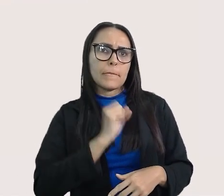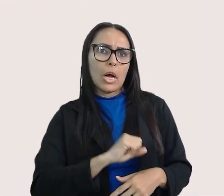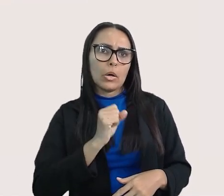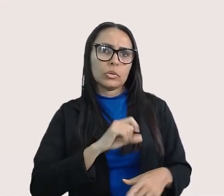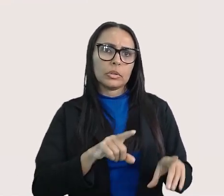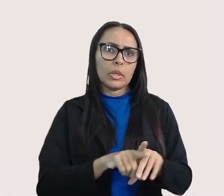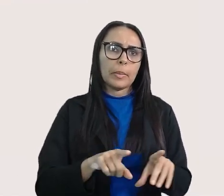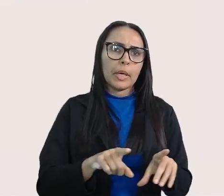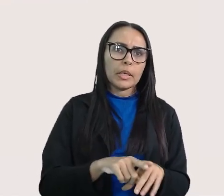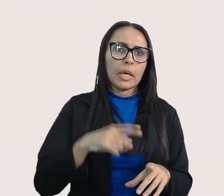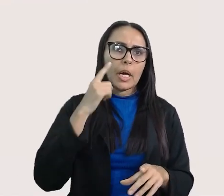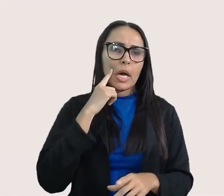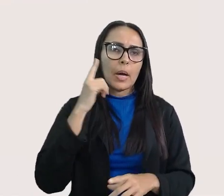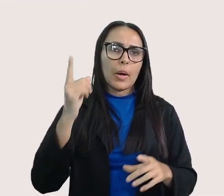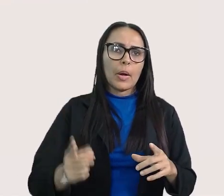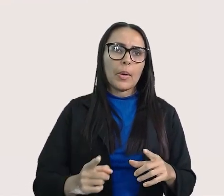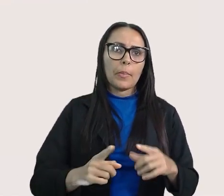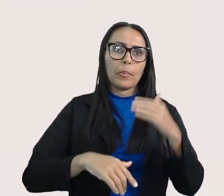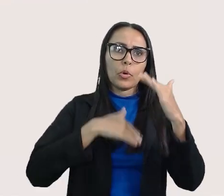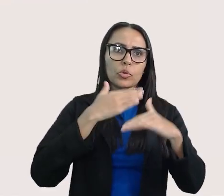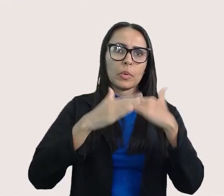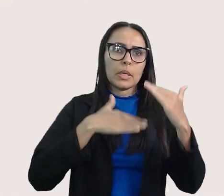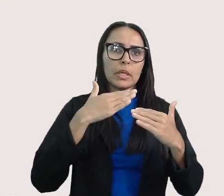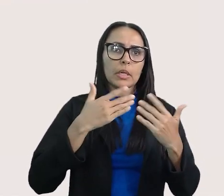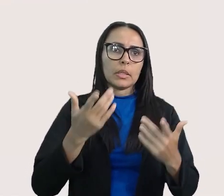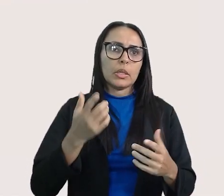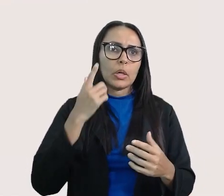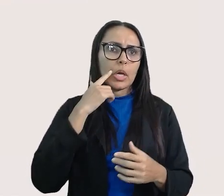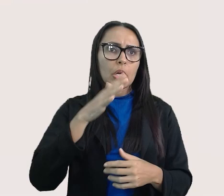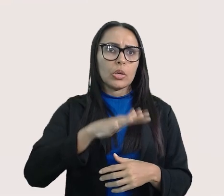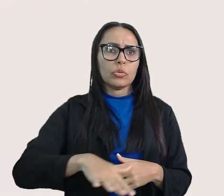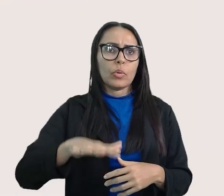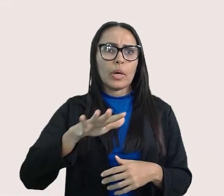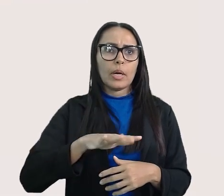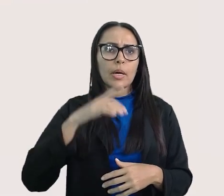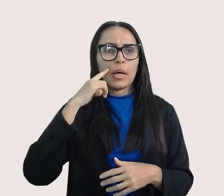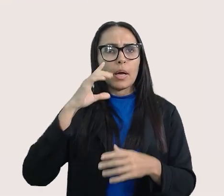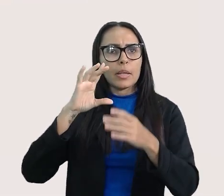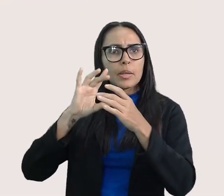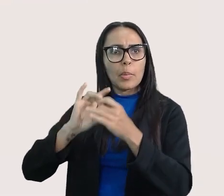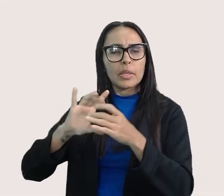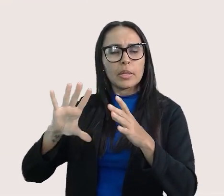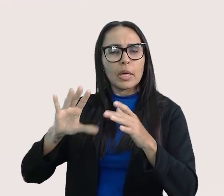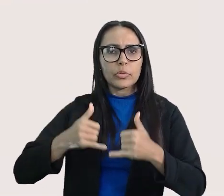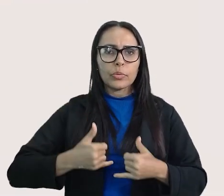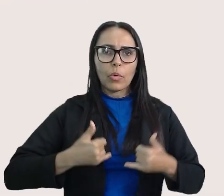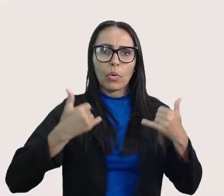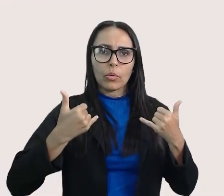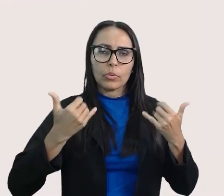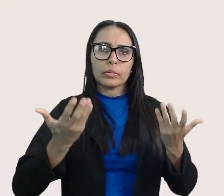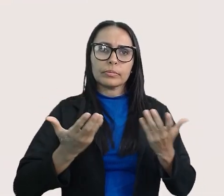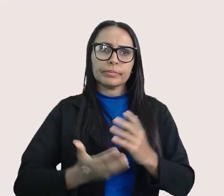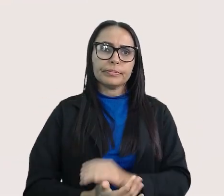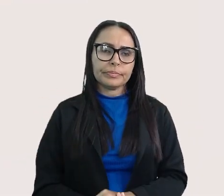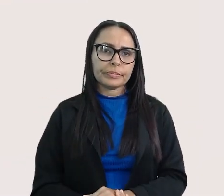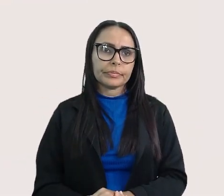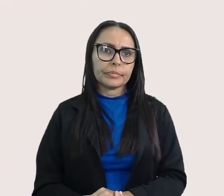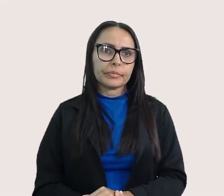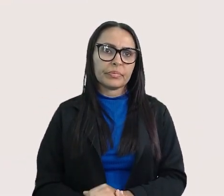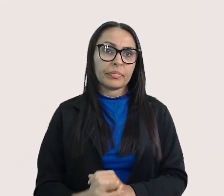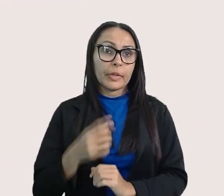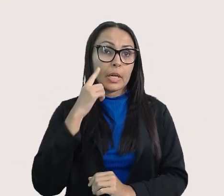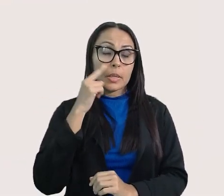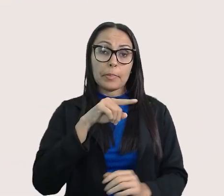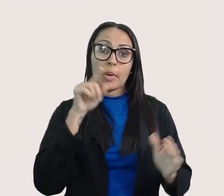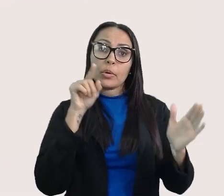quais a prosperidade tem predileção isto é a libertinagem e o orgulho